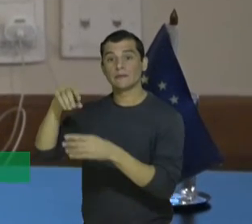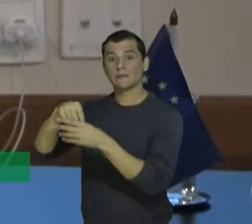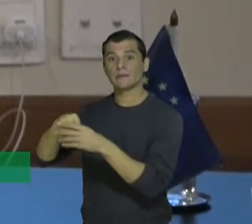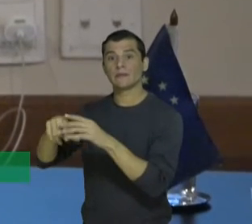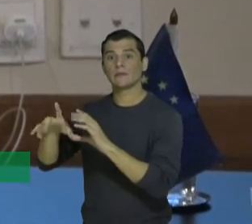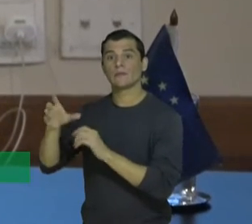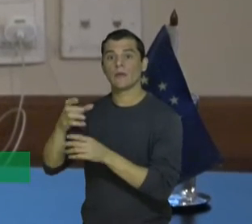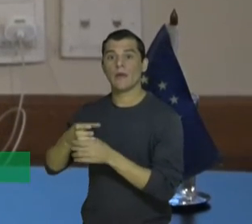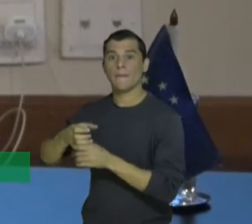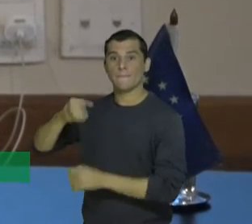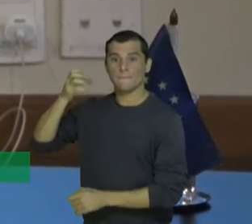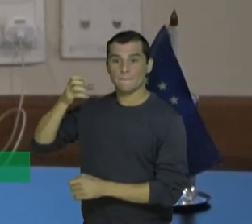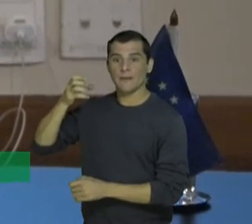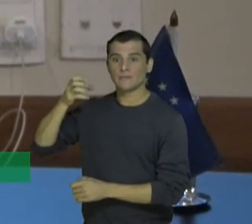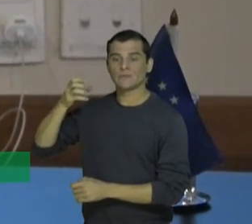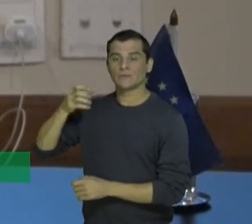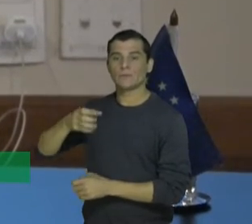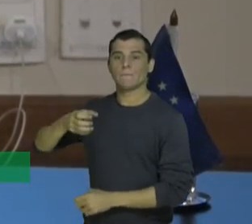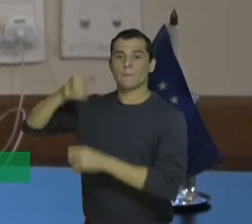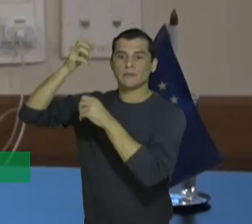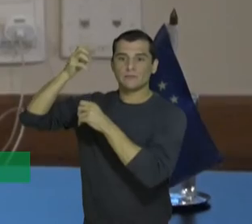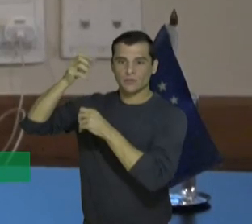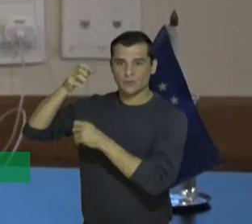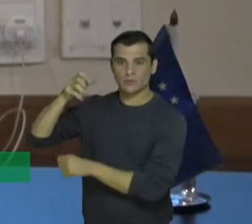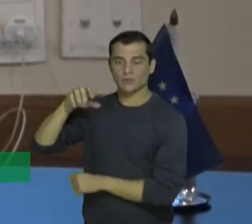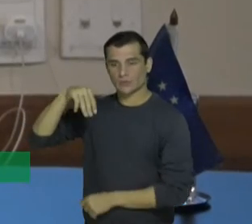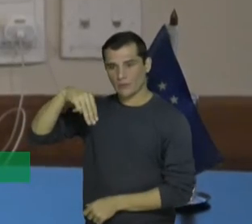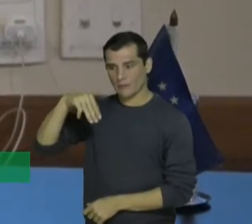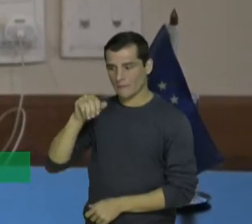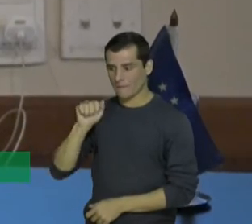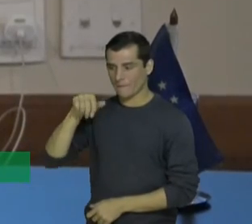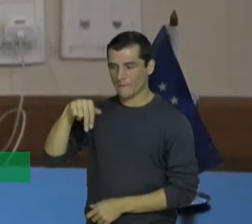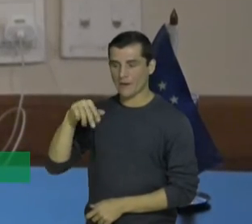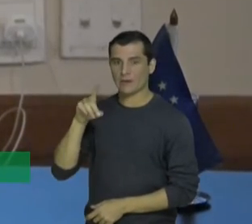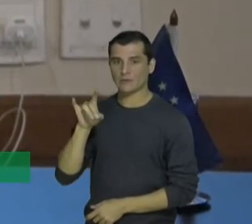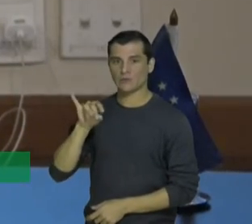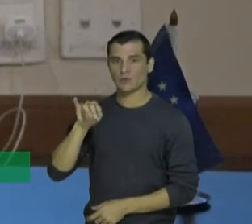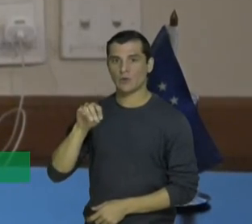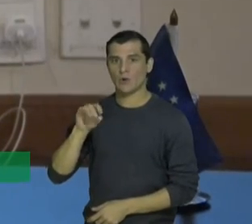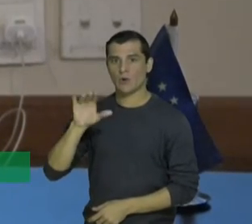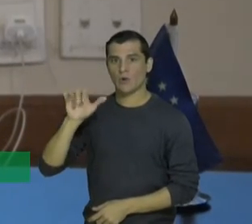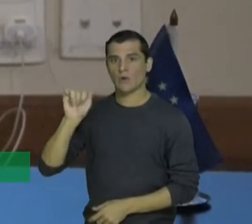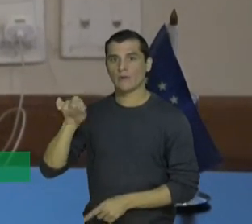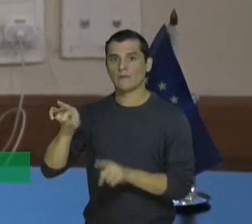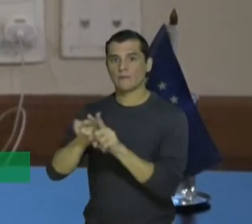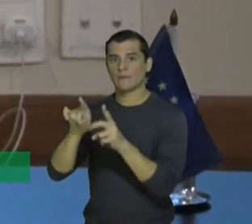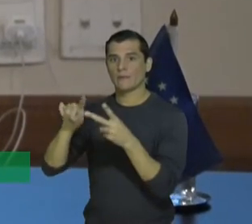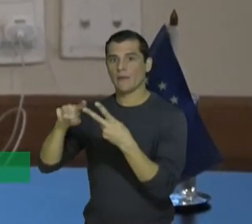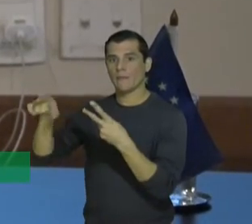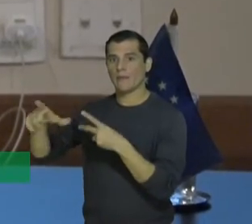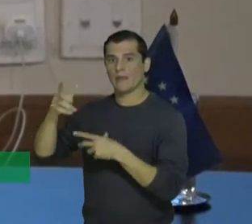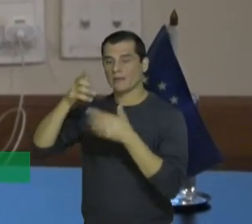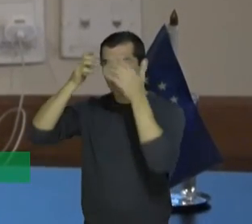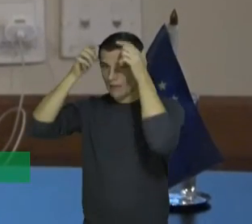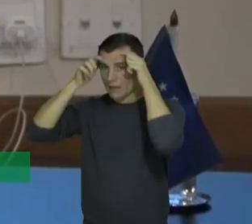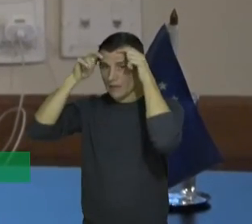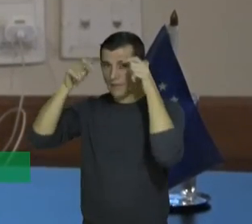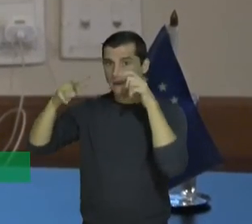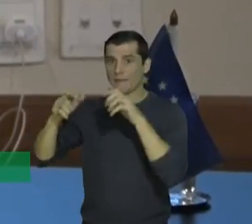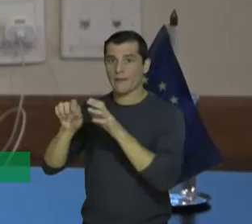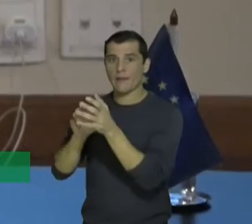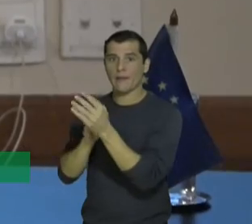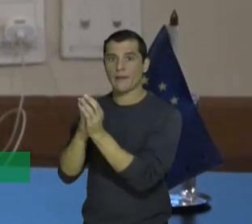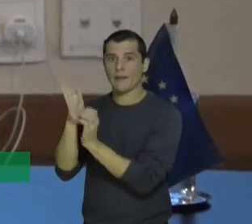e também tem uma outra empresa que é bovenal que é da área de equipamentos então primeiro lugar eu gostaria que o